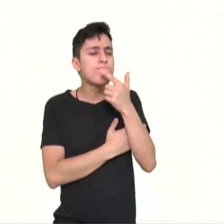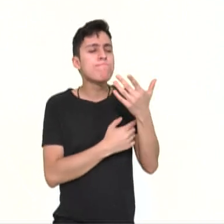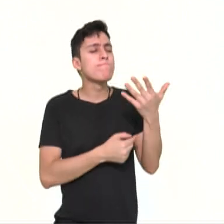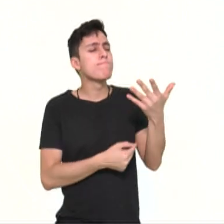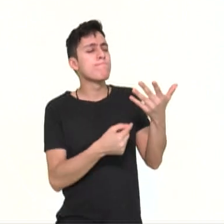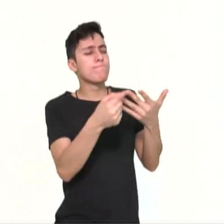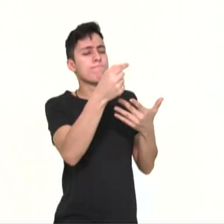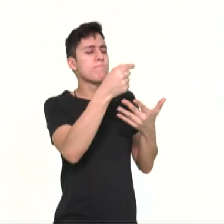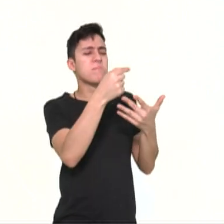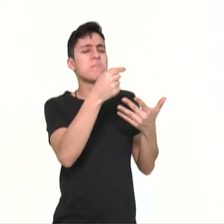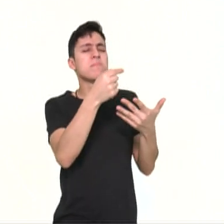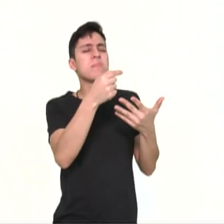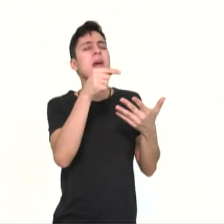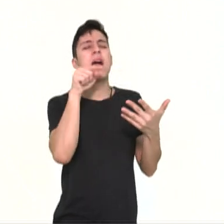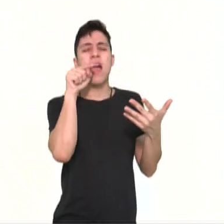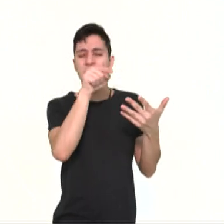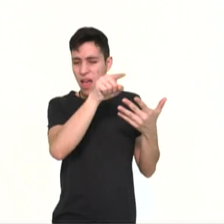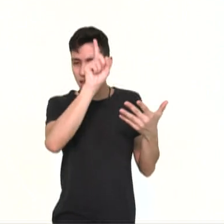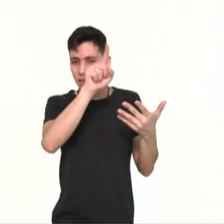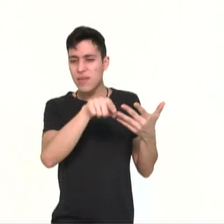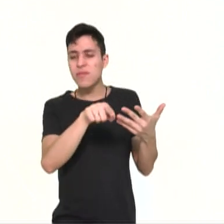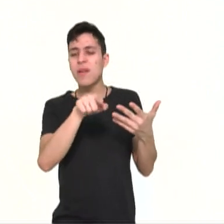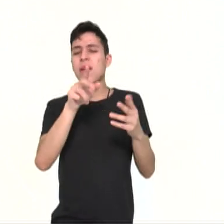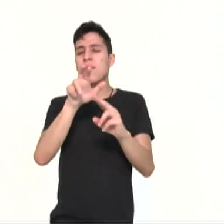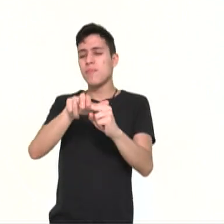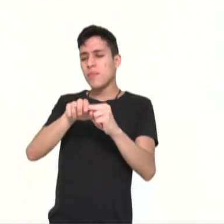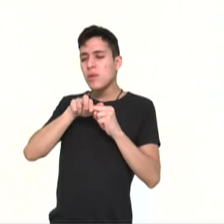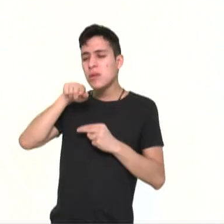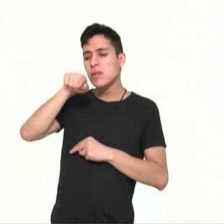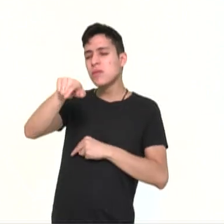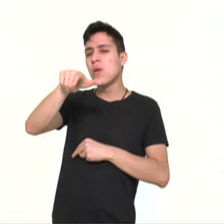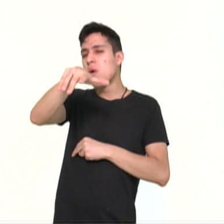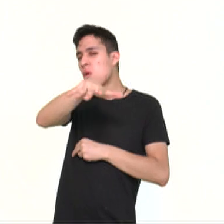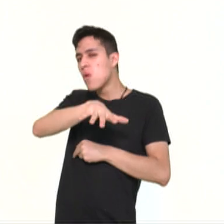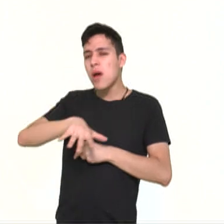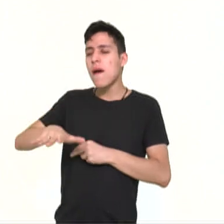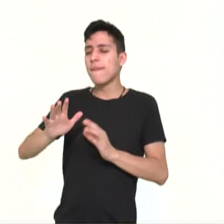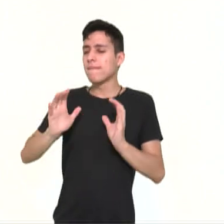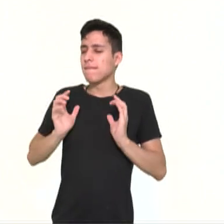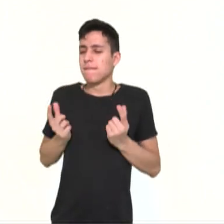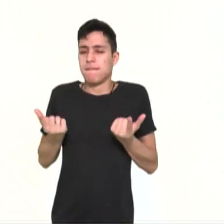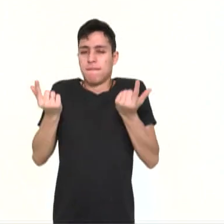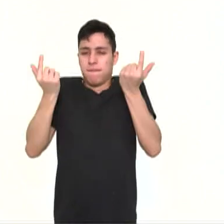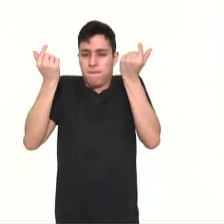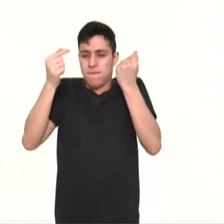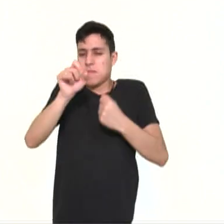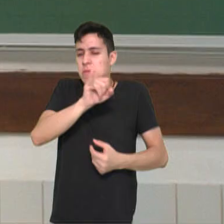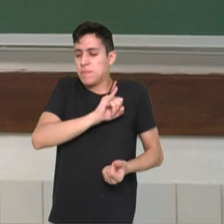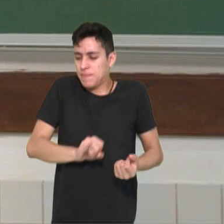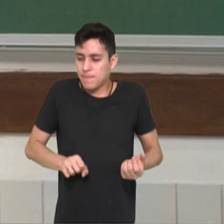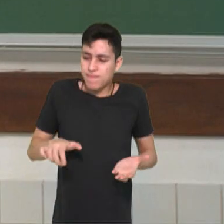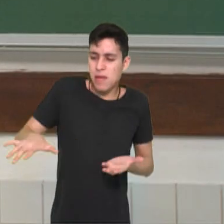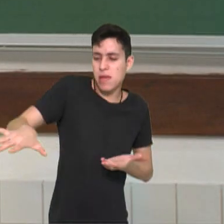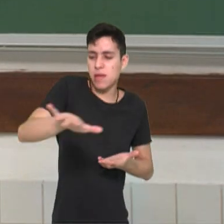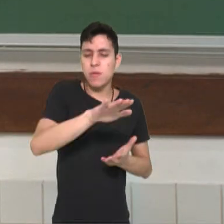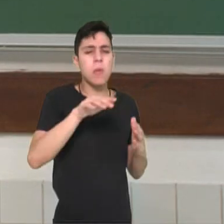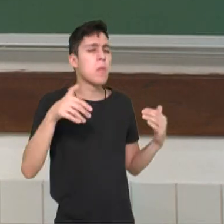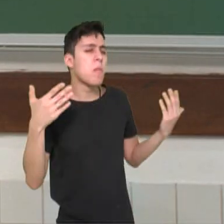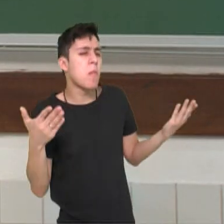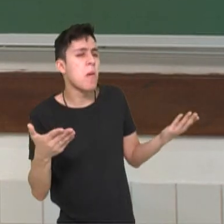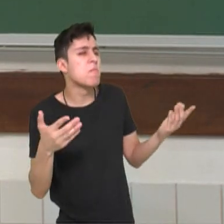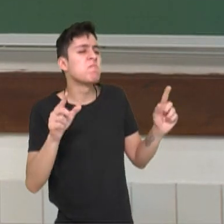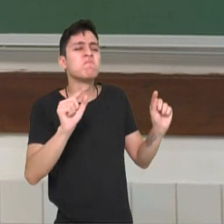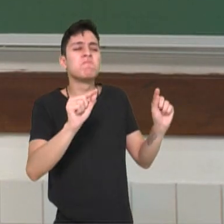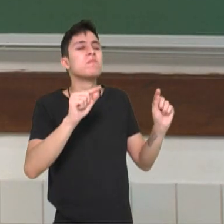pela riqueza dos impérios de Gana e do Mali? O grande elemento responsável pelo enriquecimento desses impérios foi